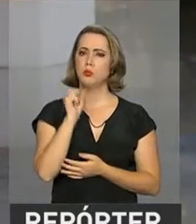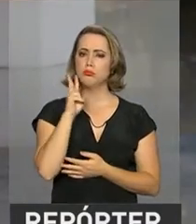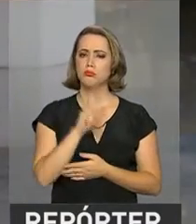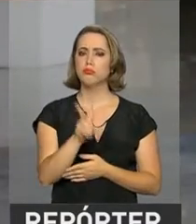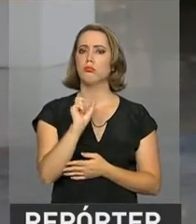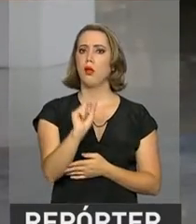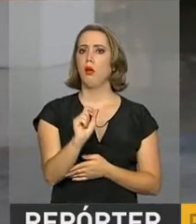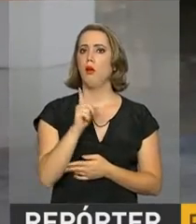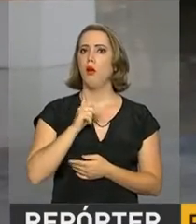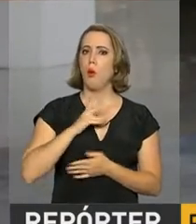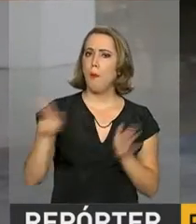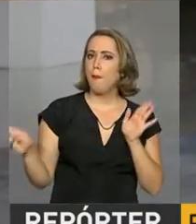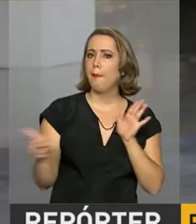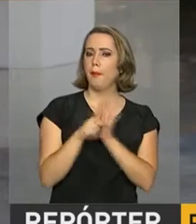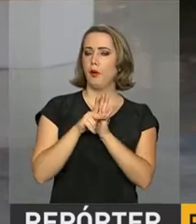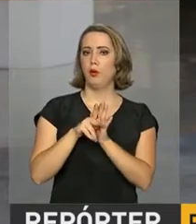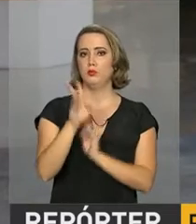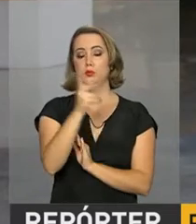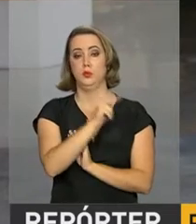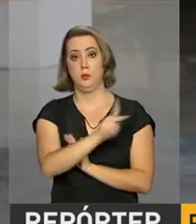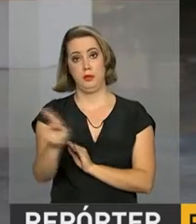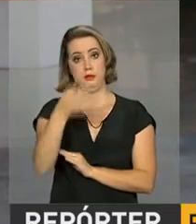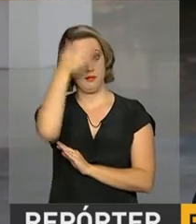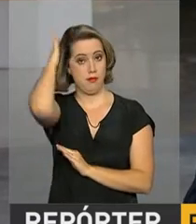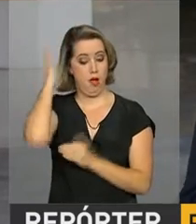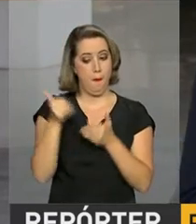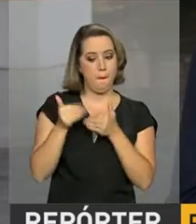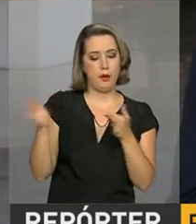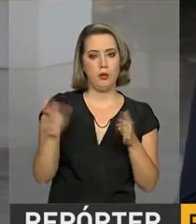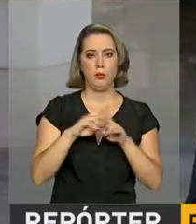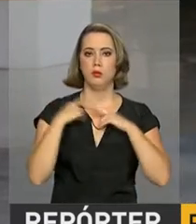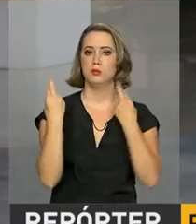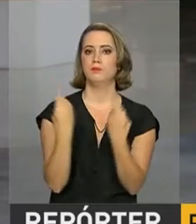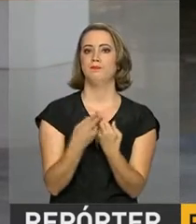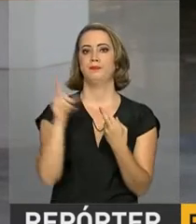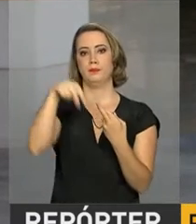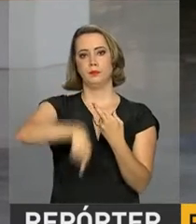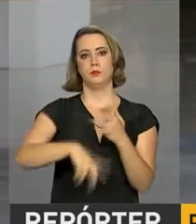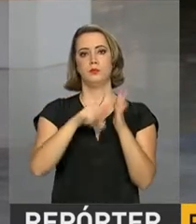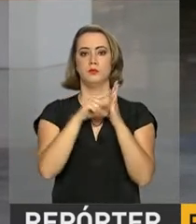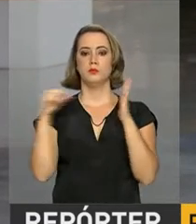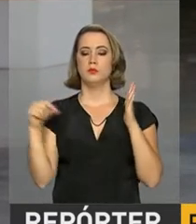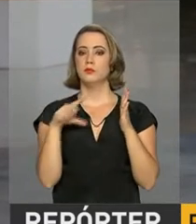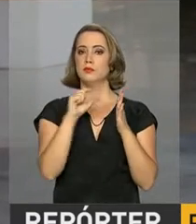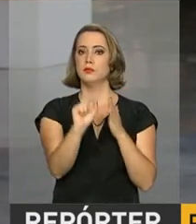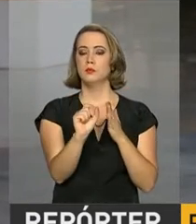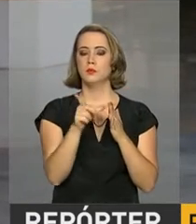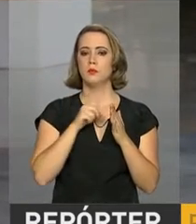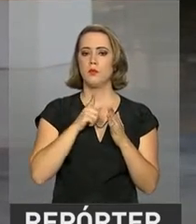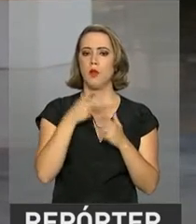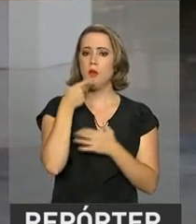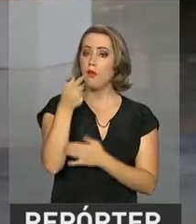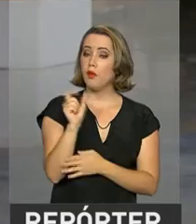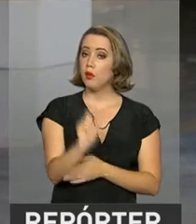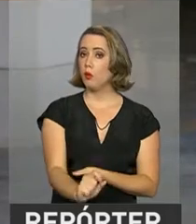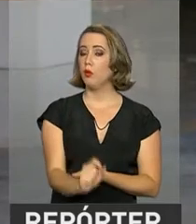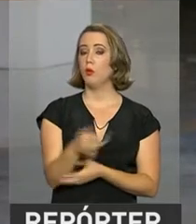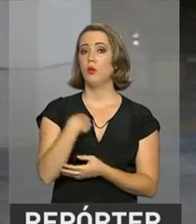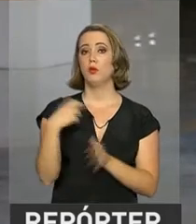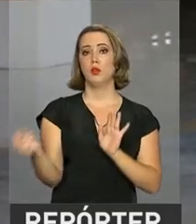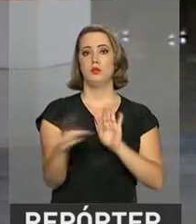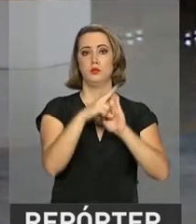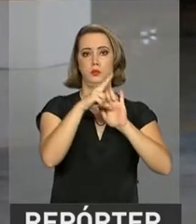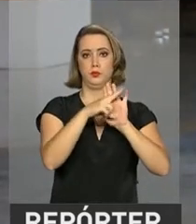foi o próprio presidente michel temer que fez a abertura da reunião aqui no palácio do planalto e afirmou que a reforma